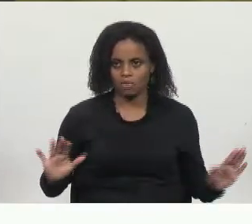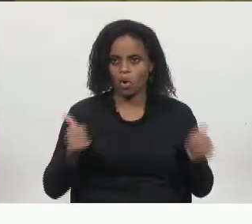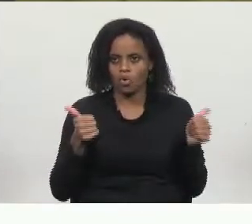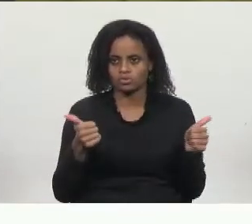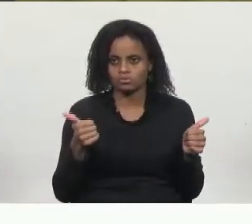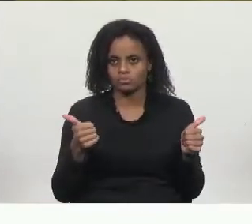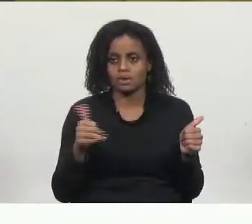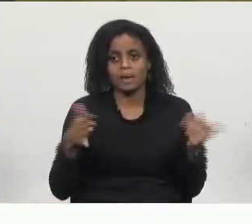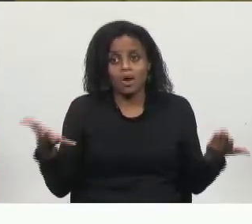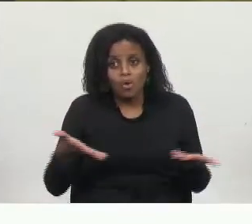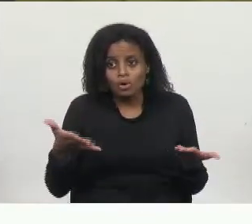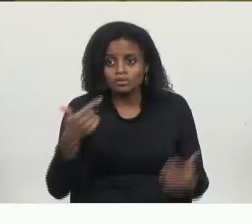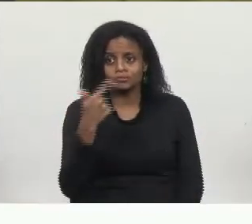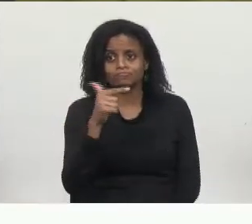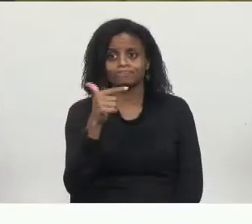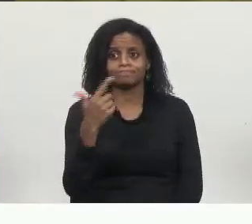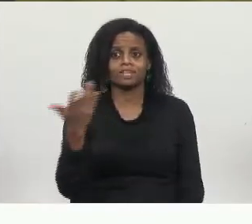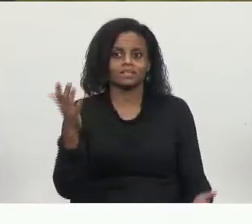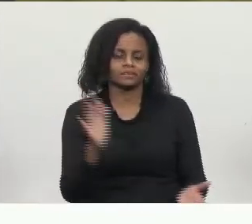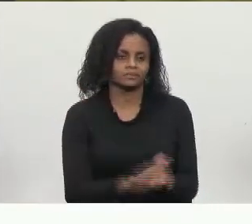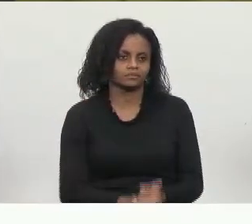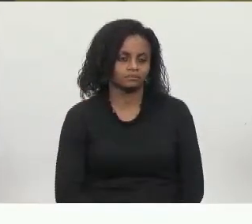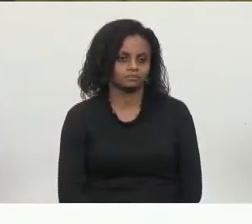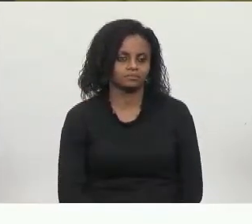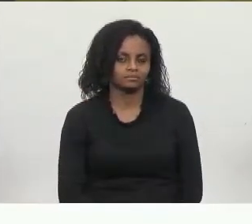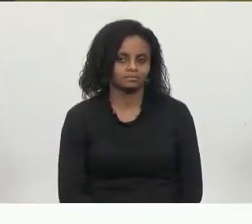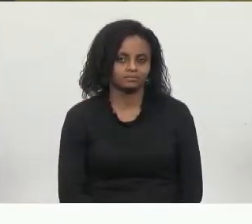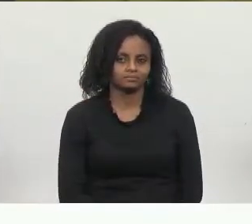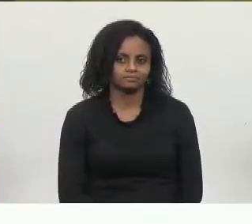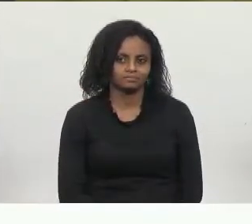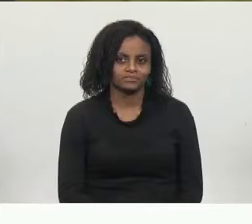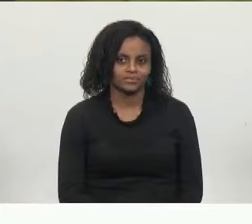hoje não temos isso. Isso é uma realidade.